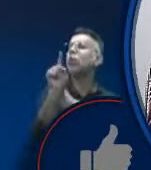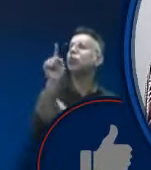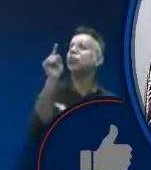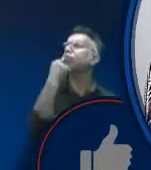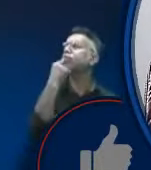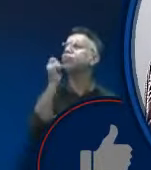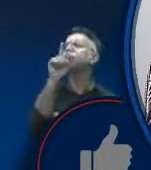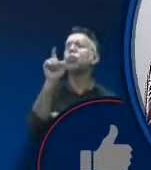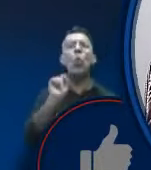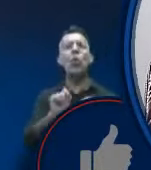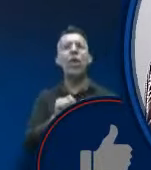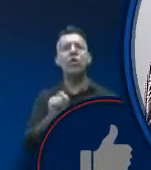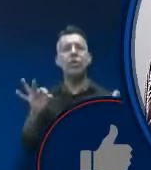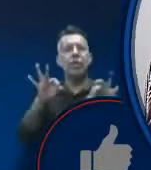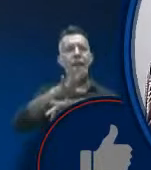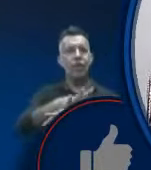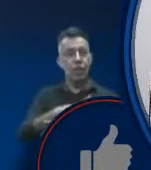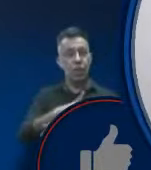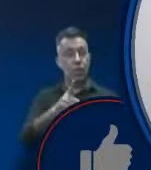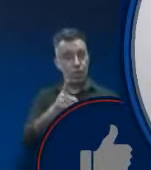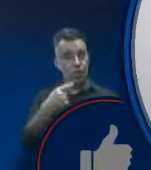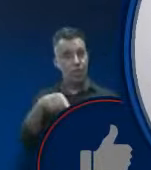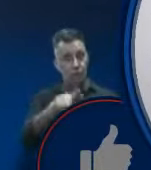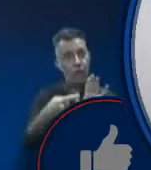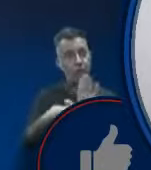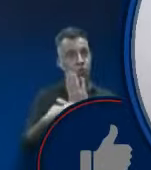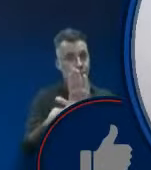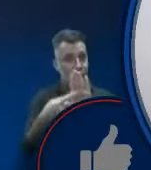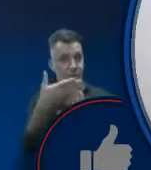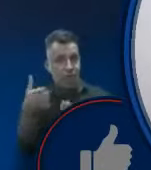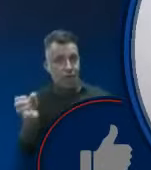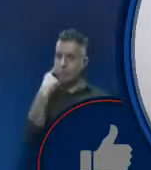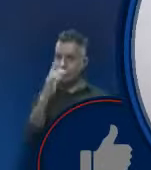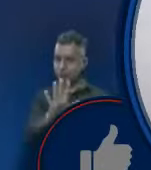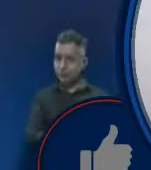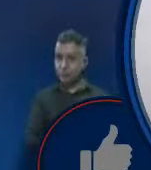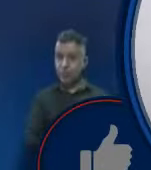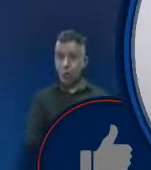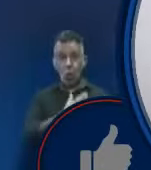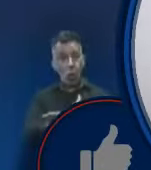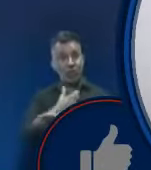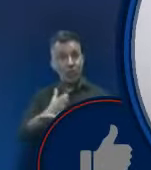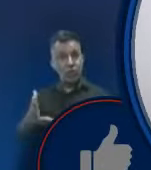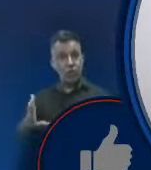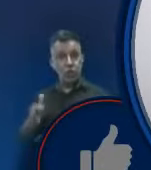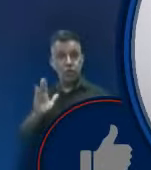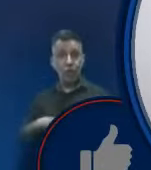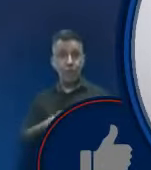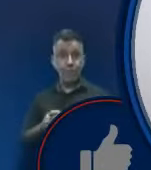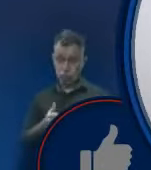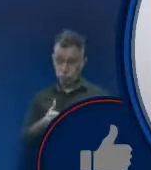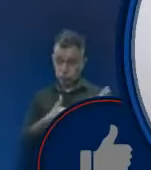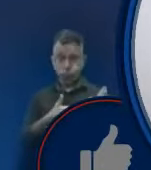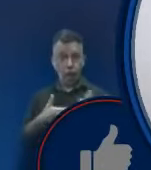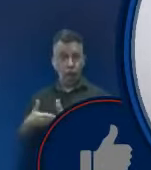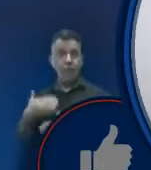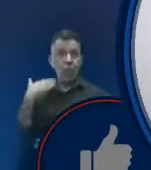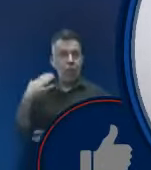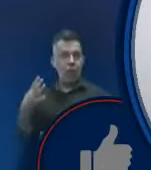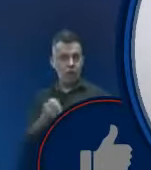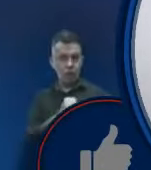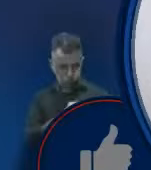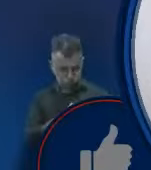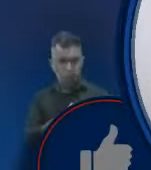perguntando sobre o que já está realizado. Manda o link então do YouTube aí, quem achar. Então eu mostro para vocês as novidades. Não tô achando aqui o crediário já pode ser acompanhado pelo banco.